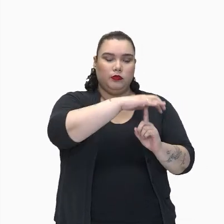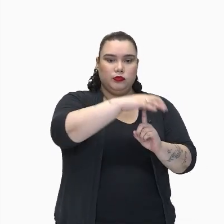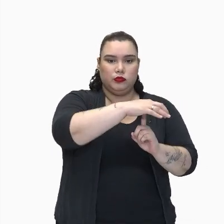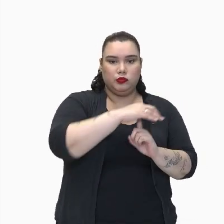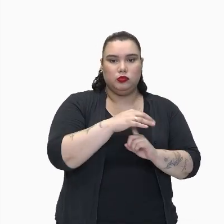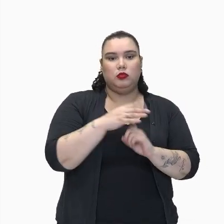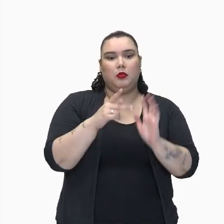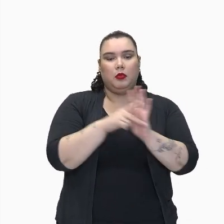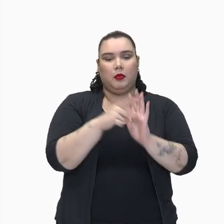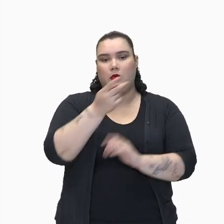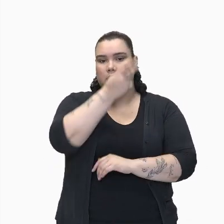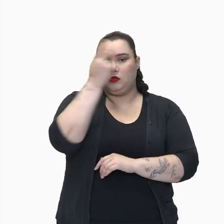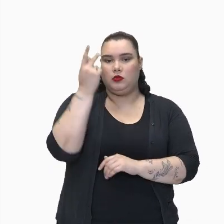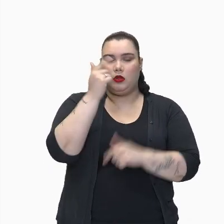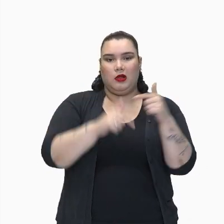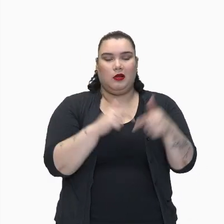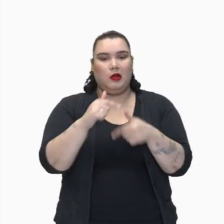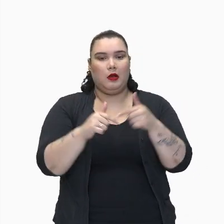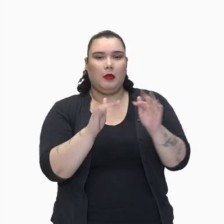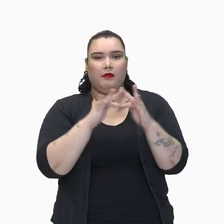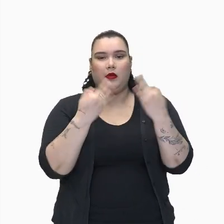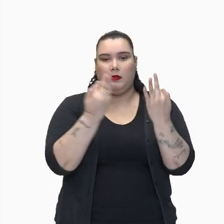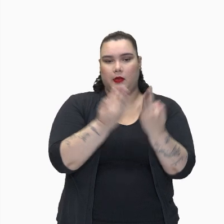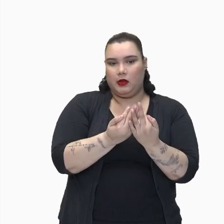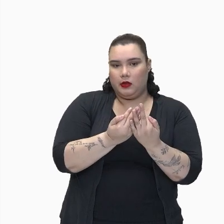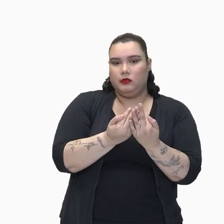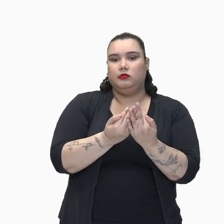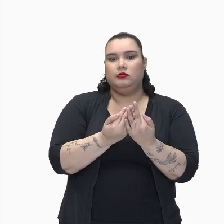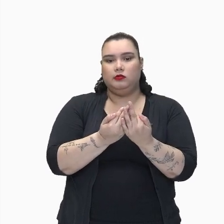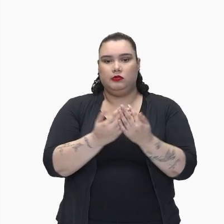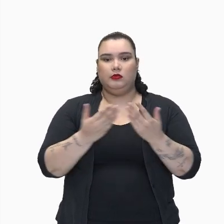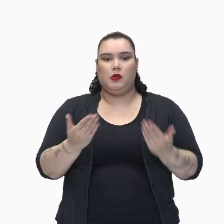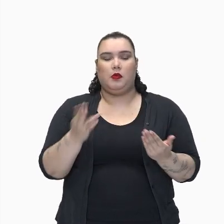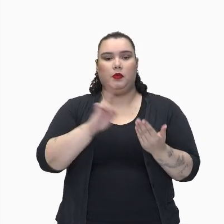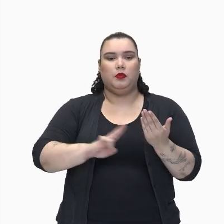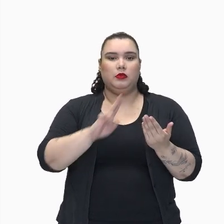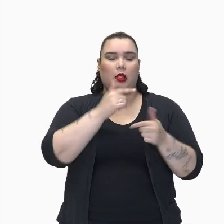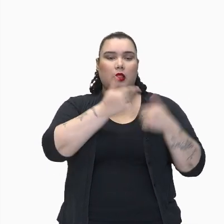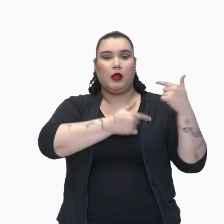manualmente, né, em pequenas propriedades, com o emprego de técnicas